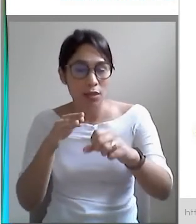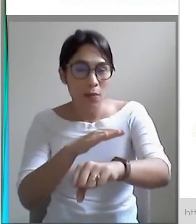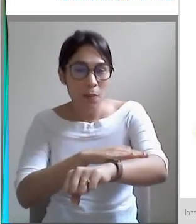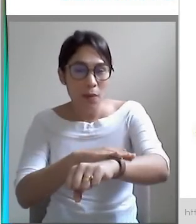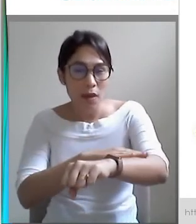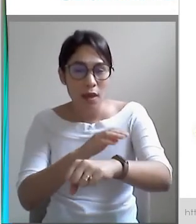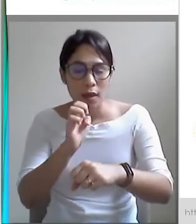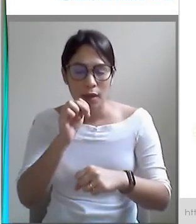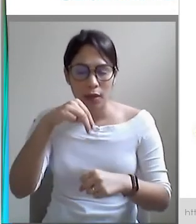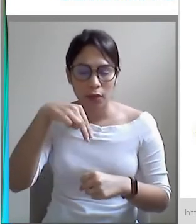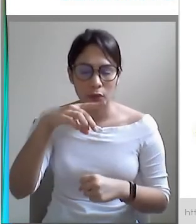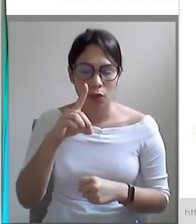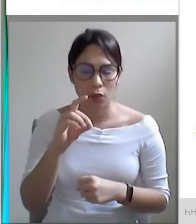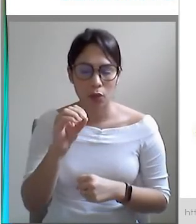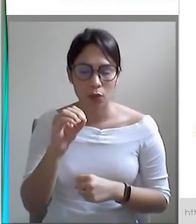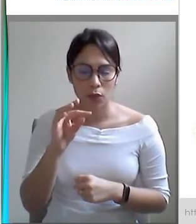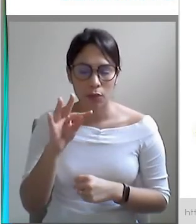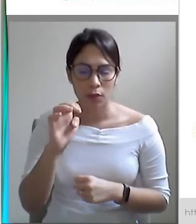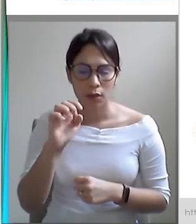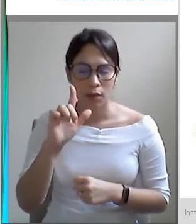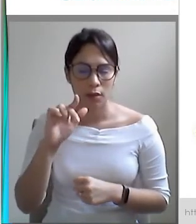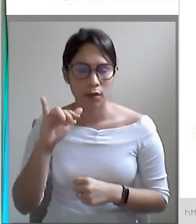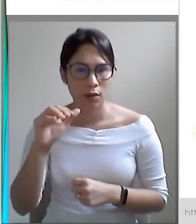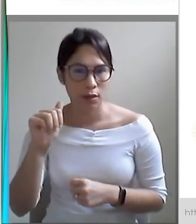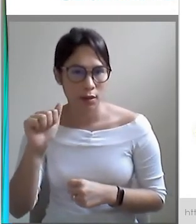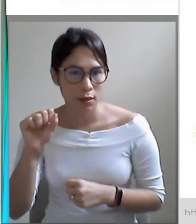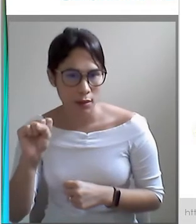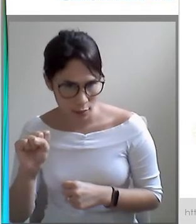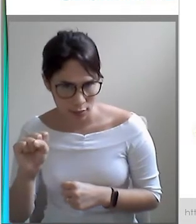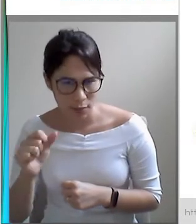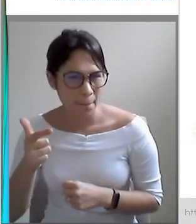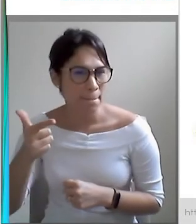plaquetas são produzidos pelas próprias plaquetas.